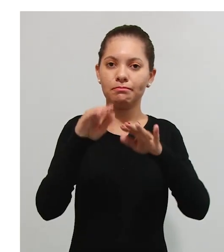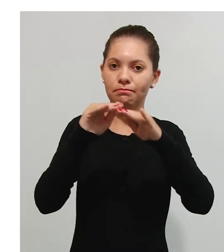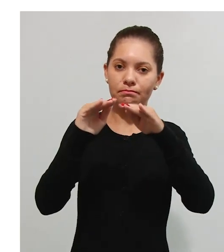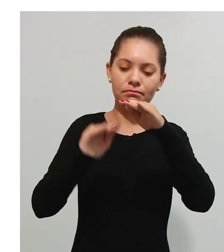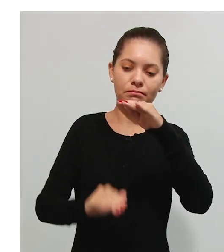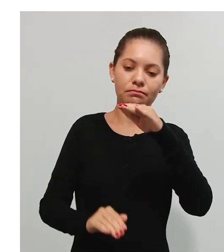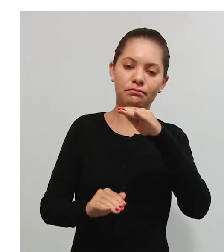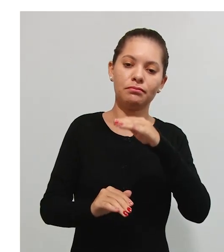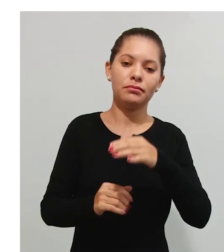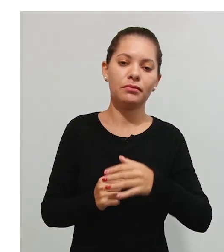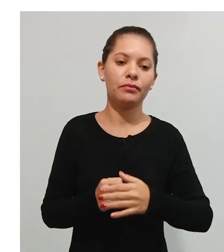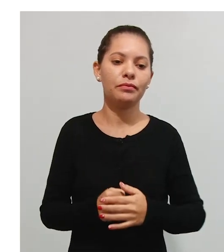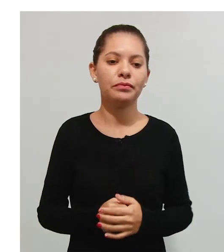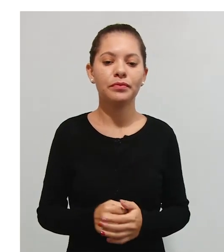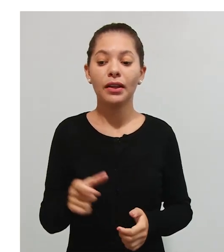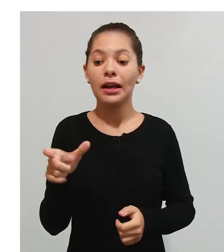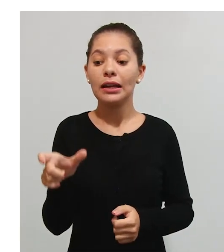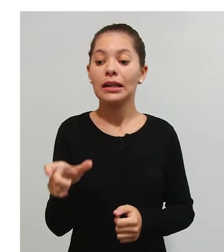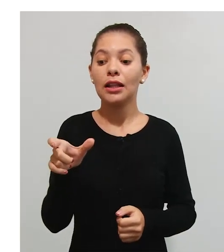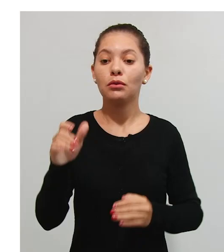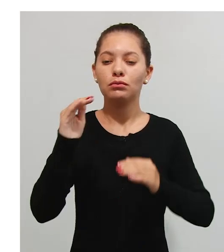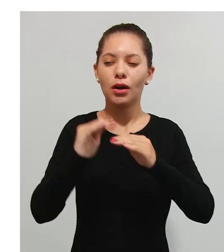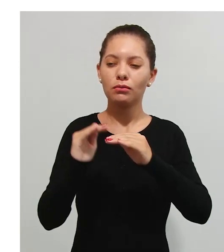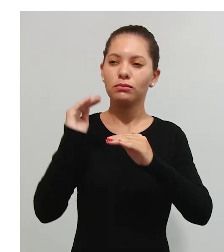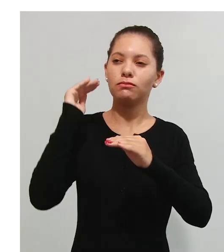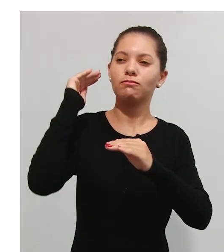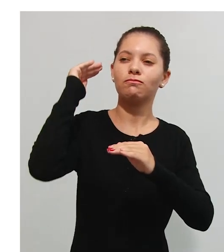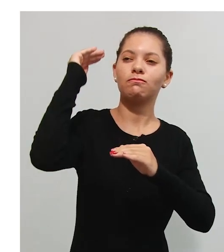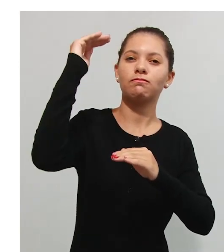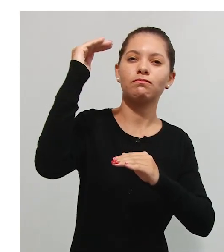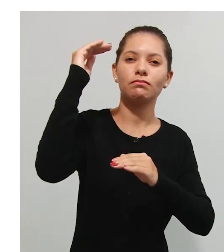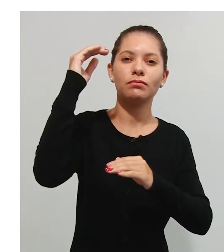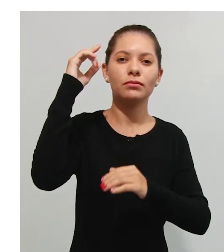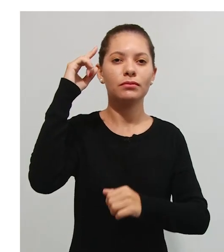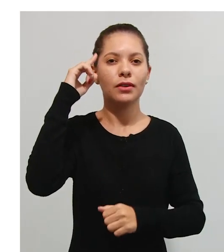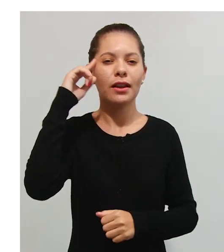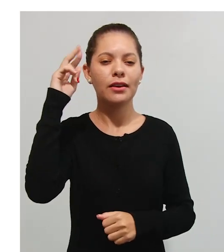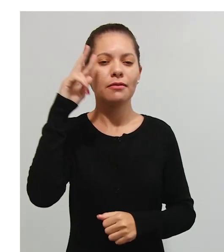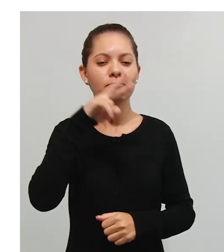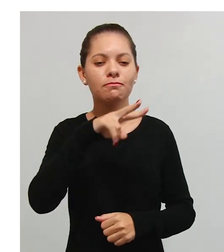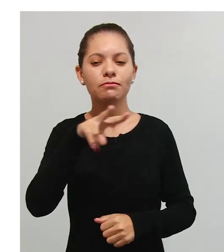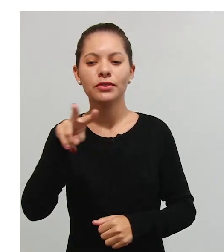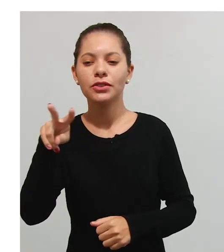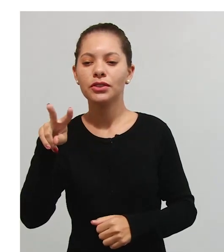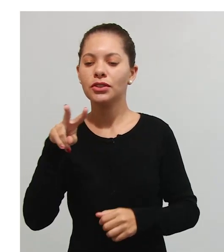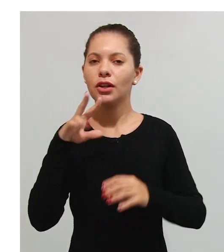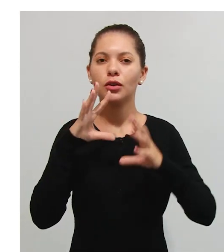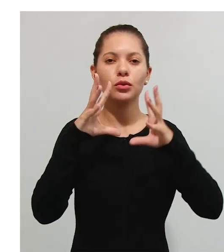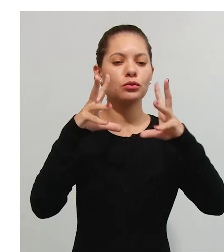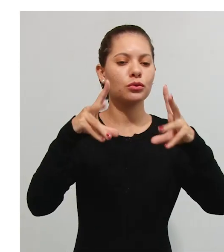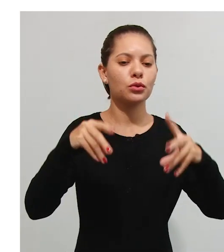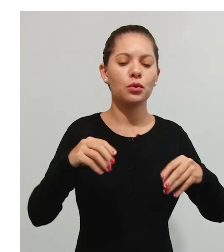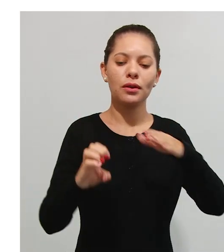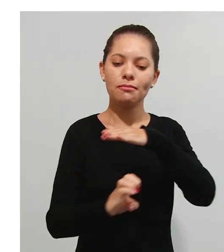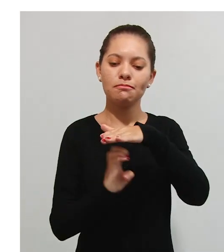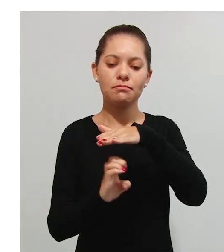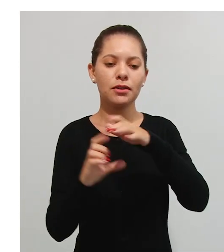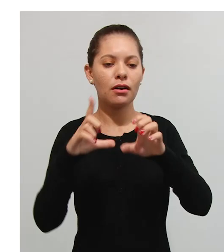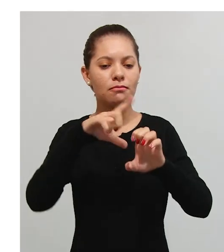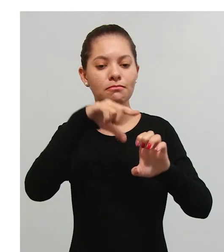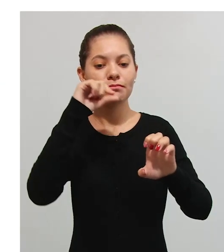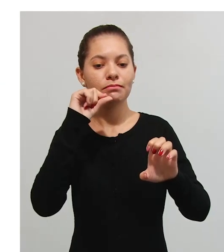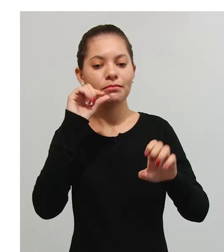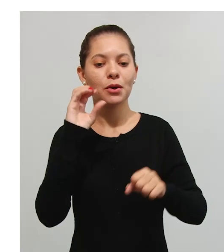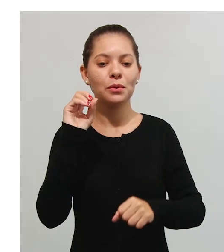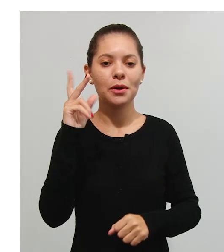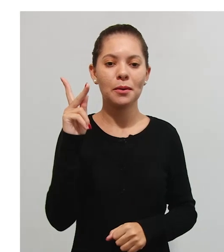o empreendedor não, ele está no topo dessa estrutura e é ele quem comanda aí toda a organização, todo o